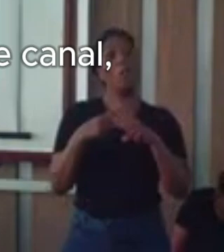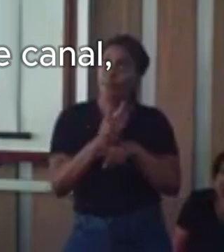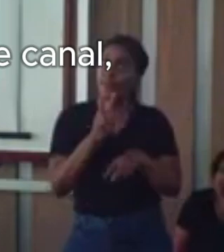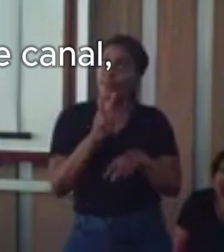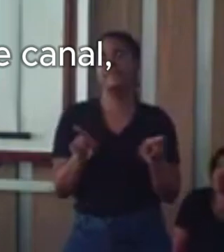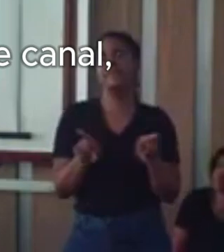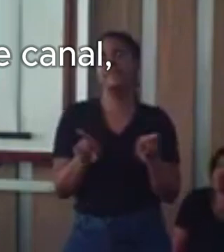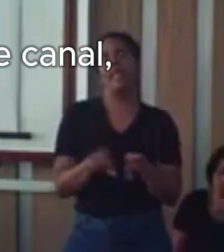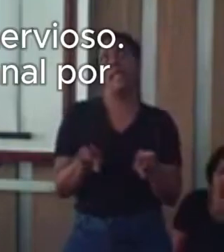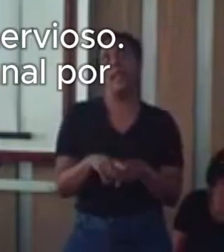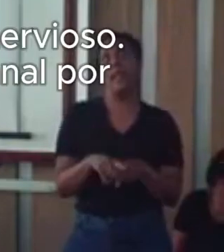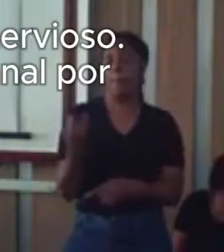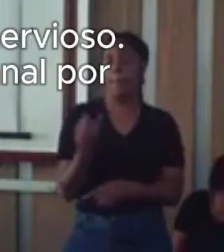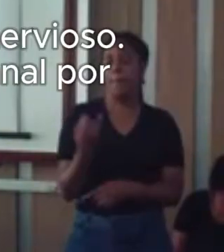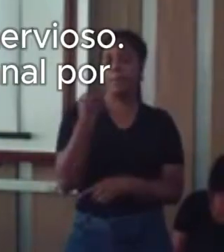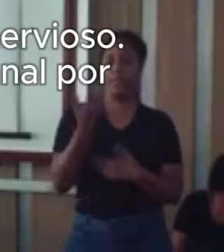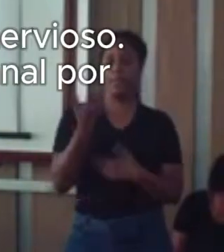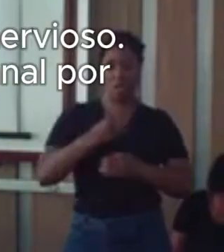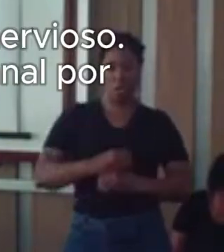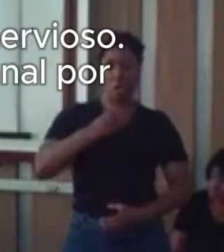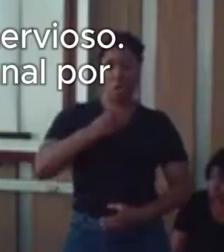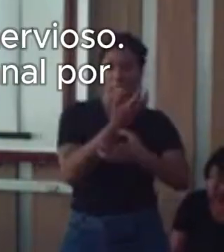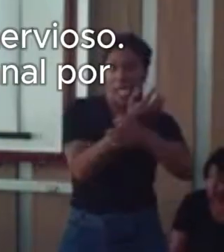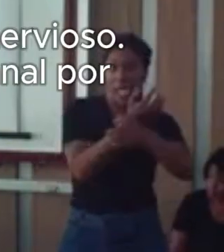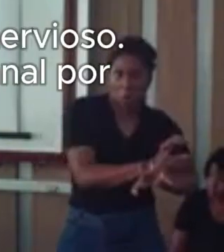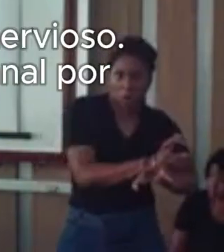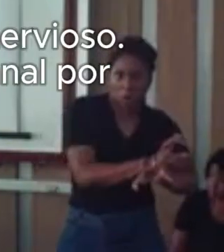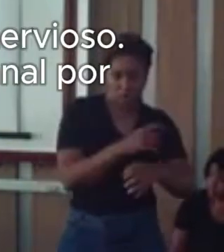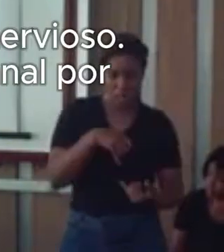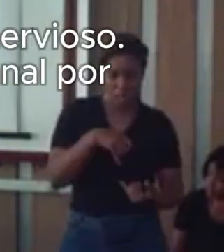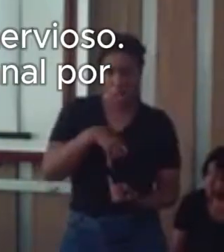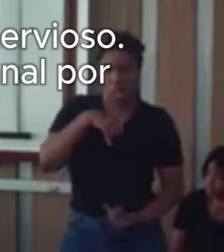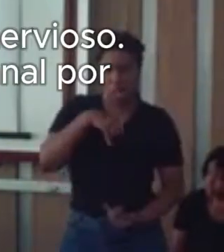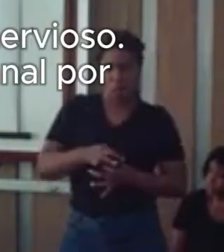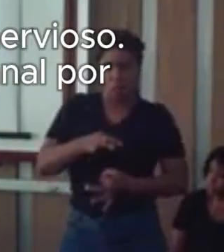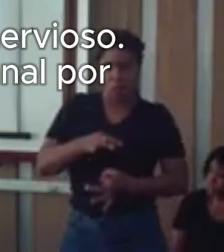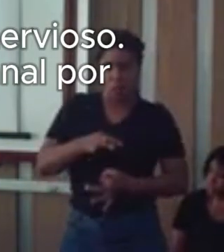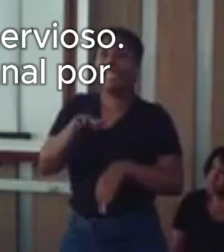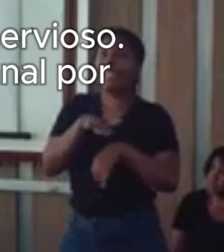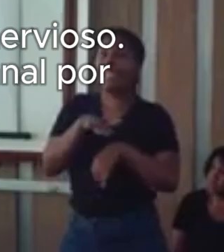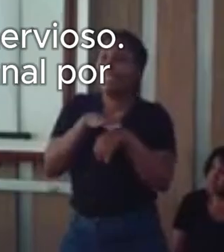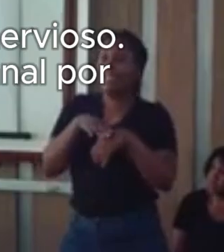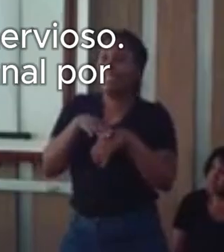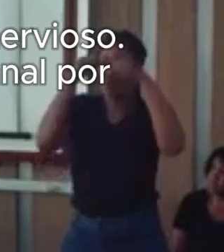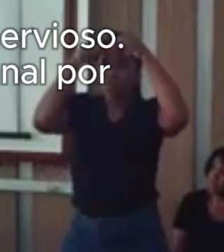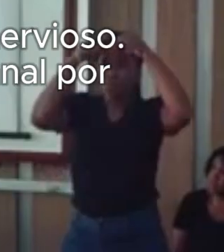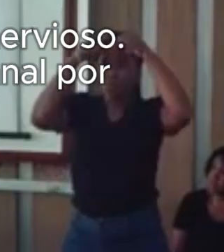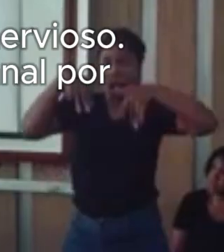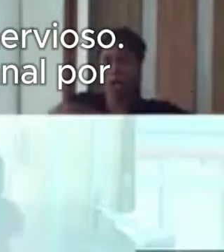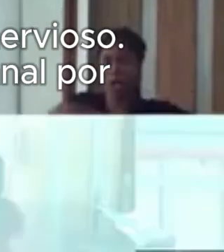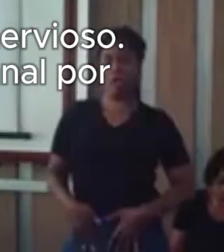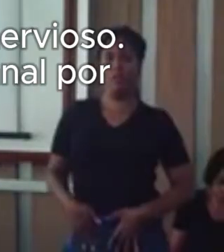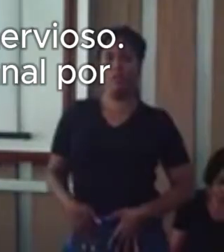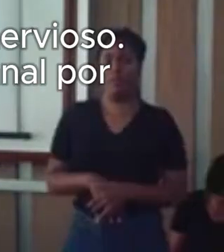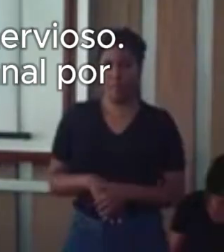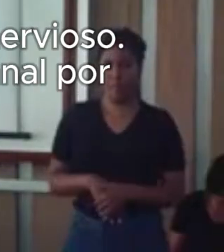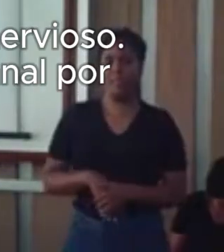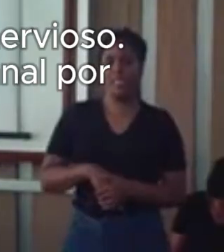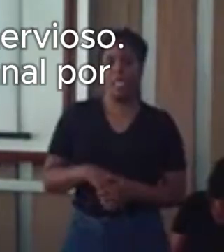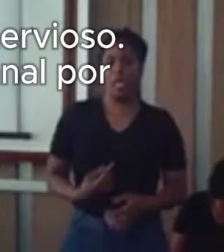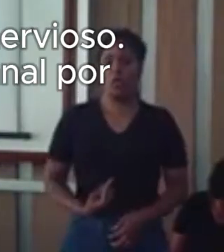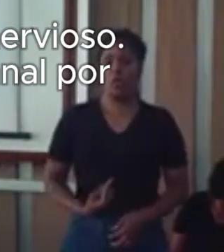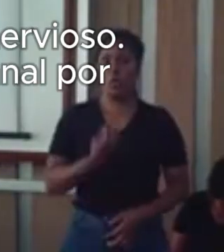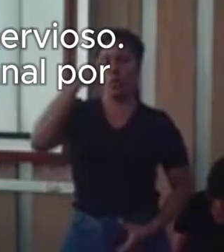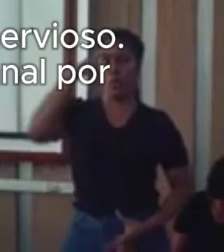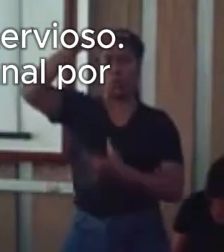Tá? Então, coluna vertebral é osso, medula espinhal é tecido nervoso, continuação do cérebro, que